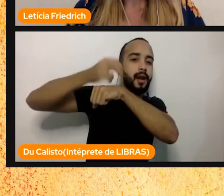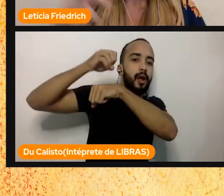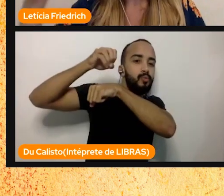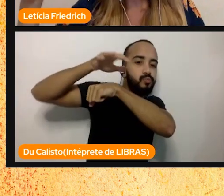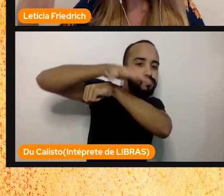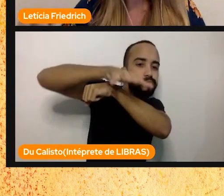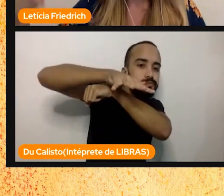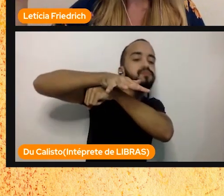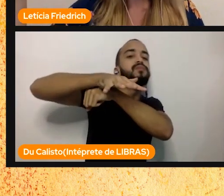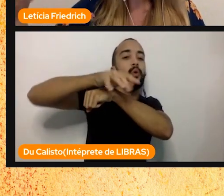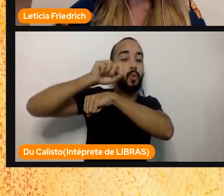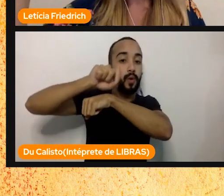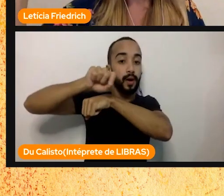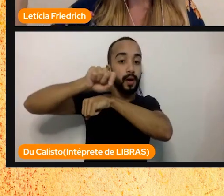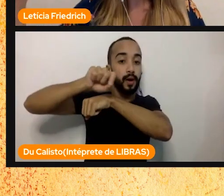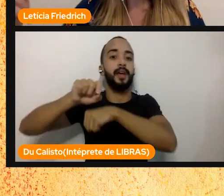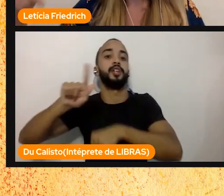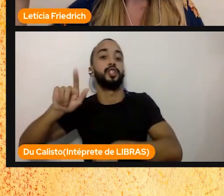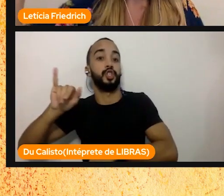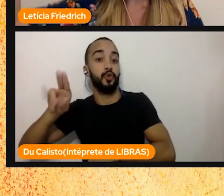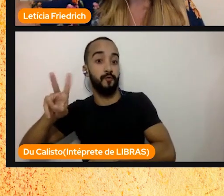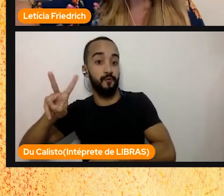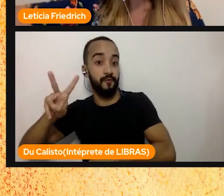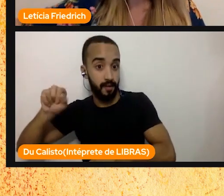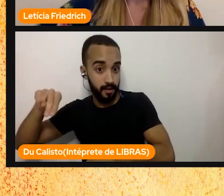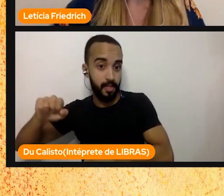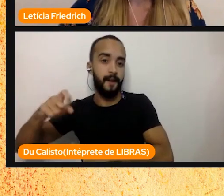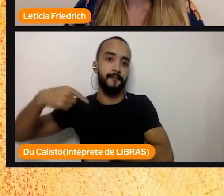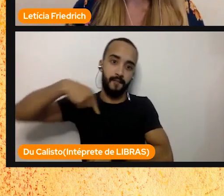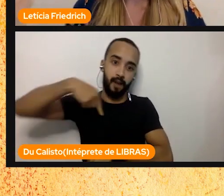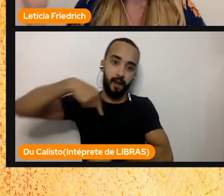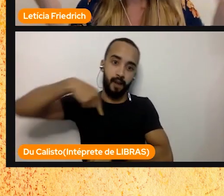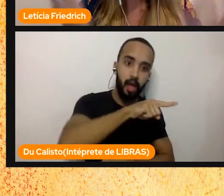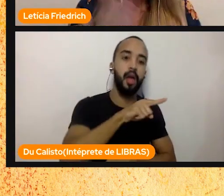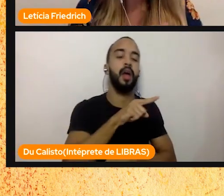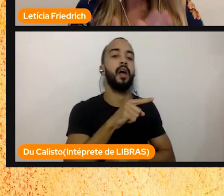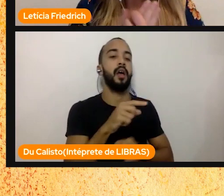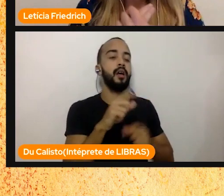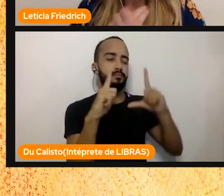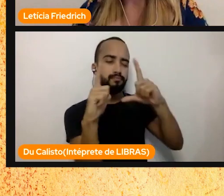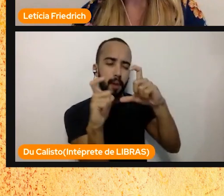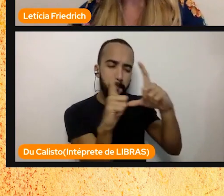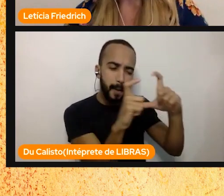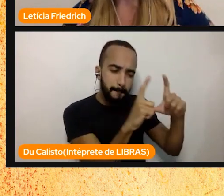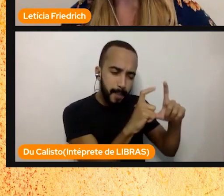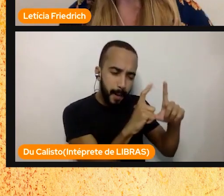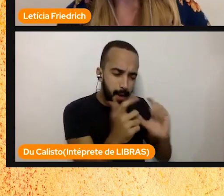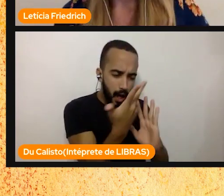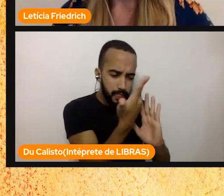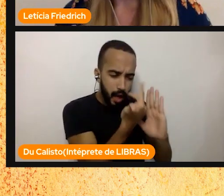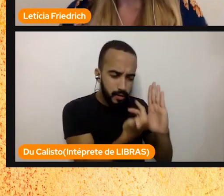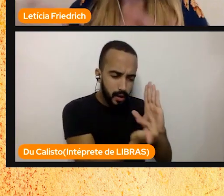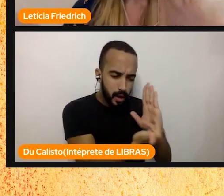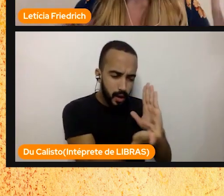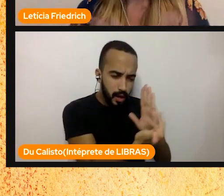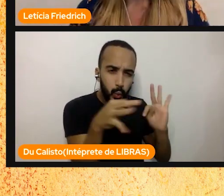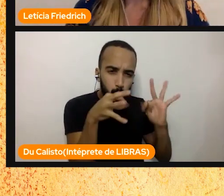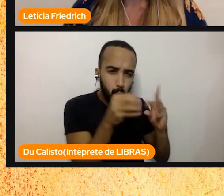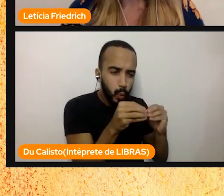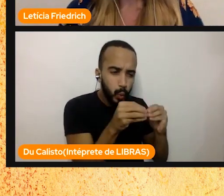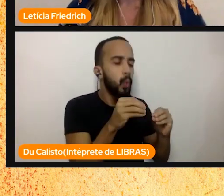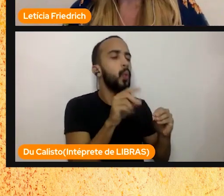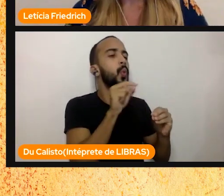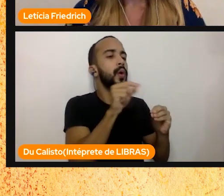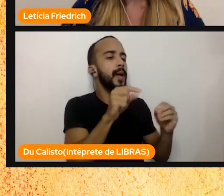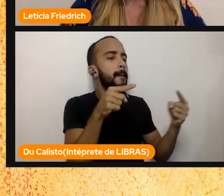Marão fotografar desenho por desenho para digitalizar e aí a gente poder juntar e montar as cenas. Diferente do